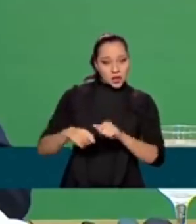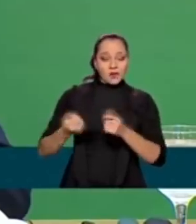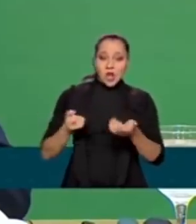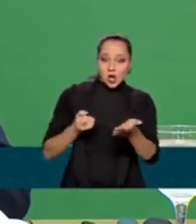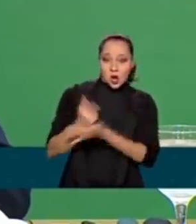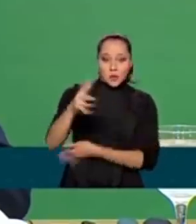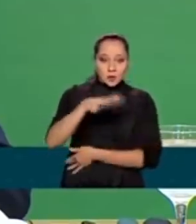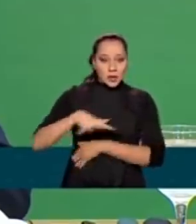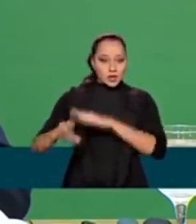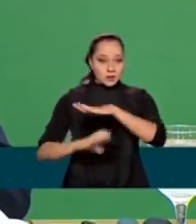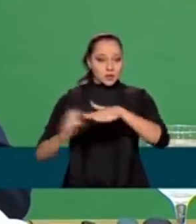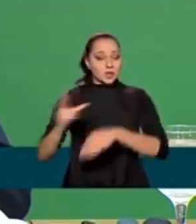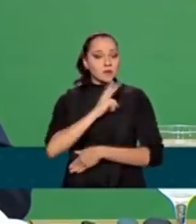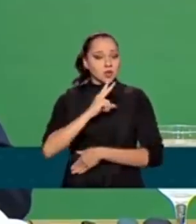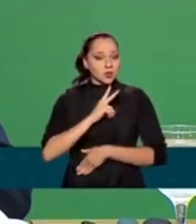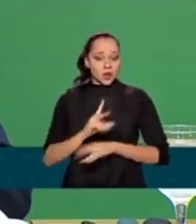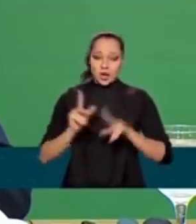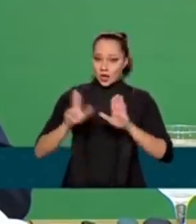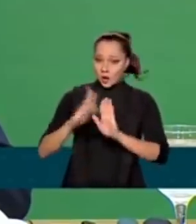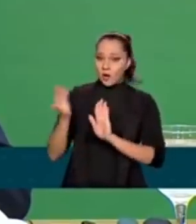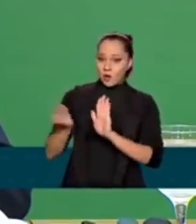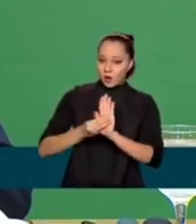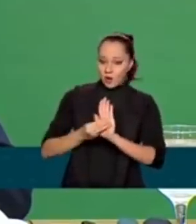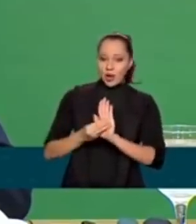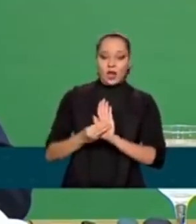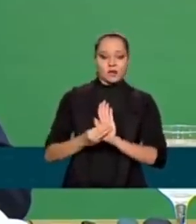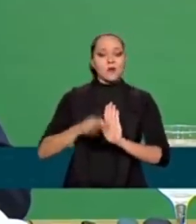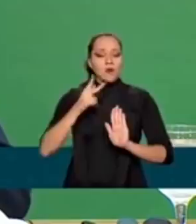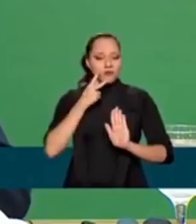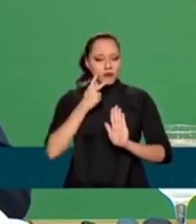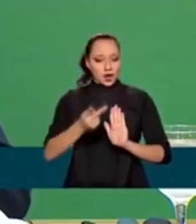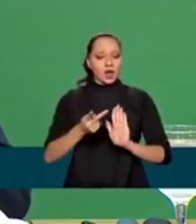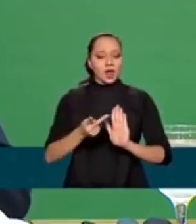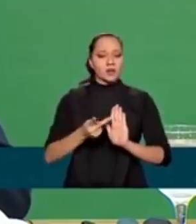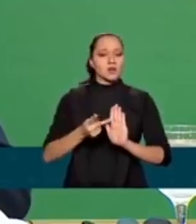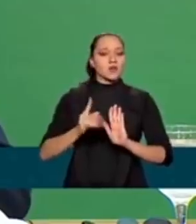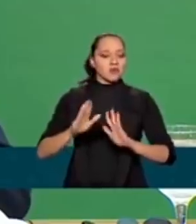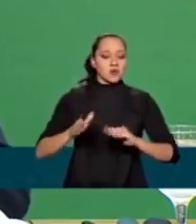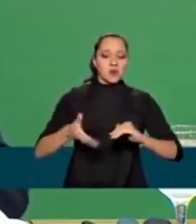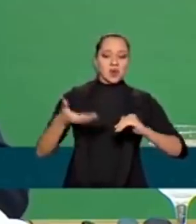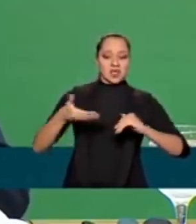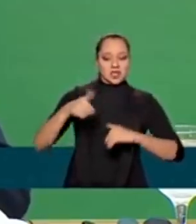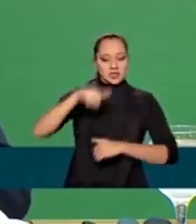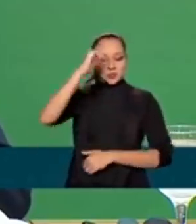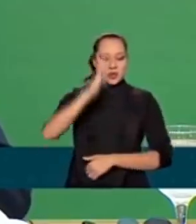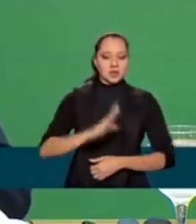pelo setor privado, conforme afirmado por um congressista brasileiro.